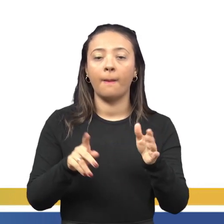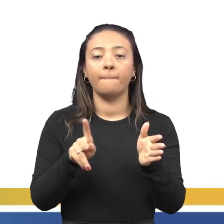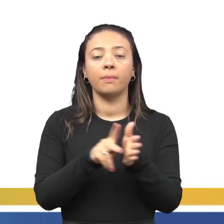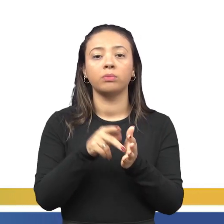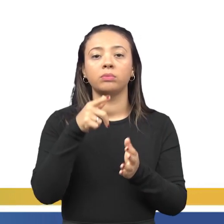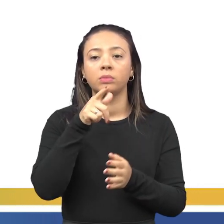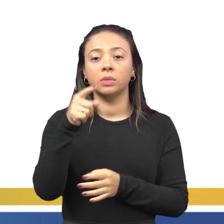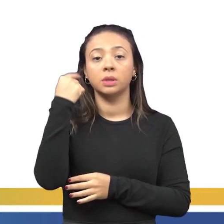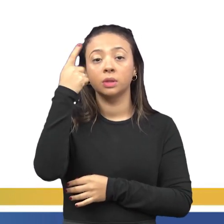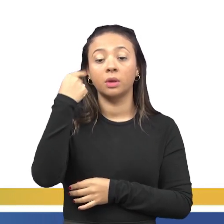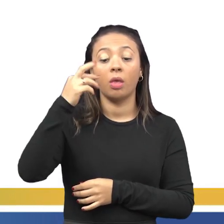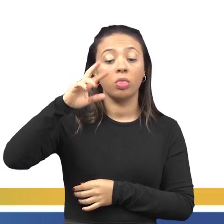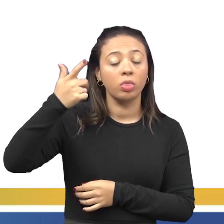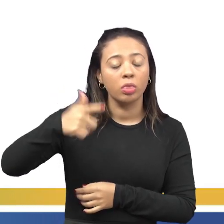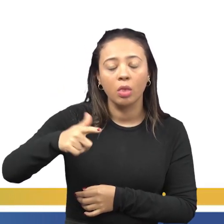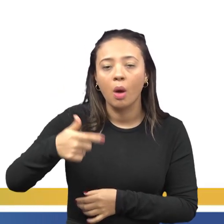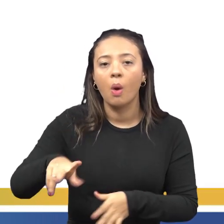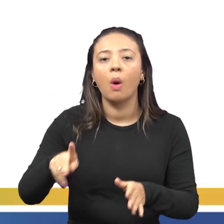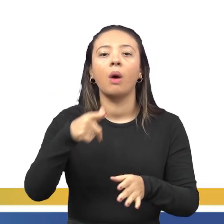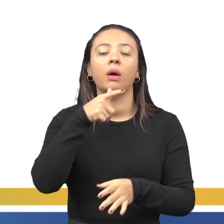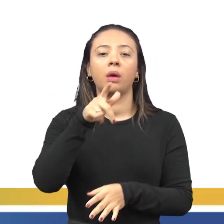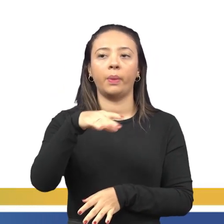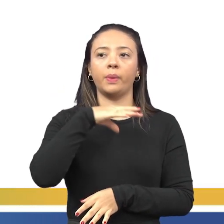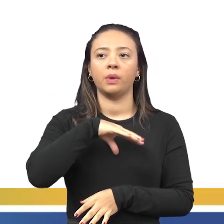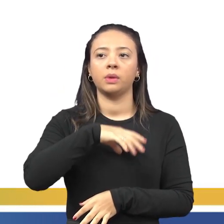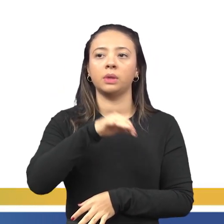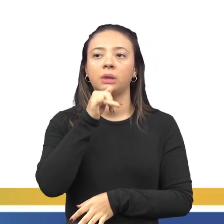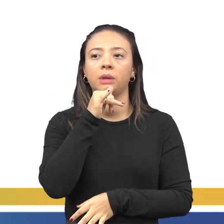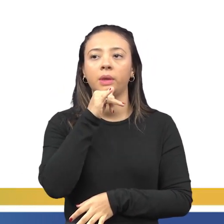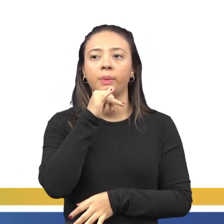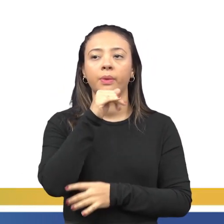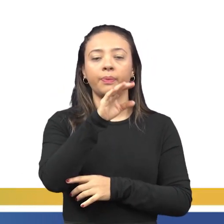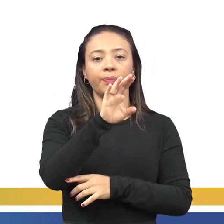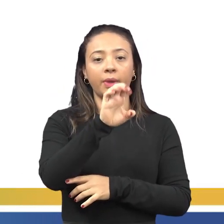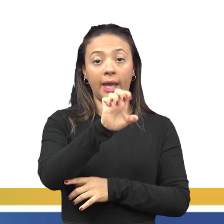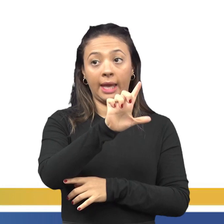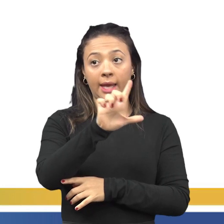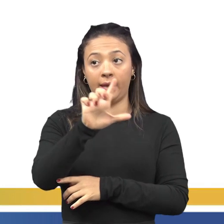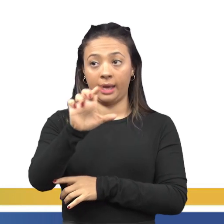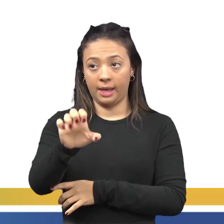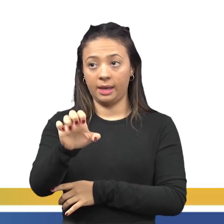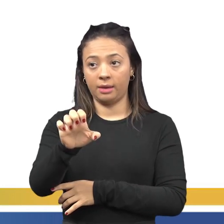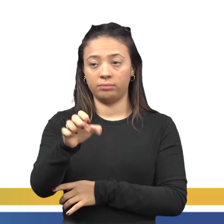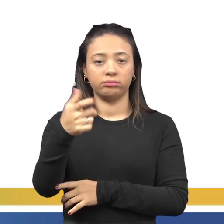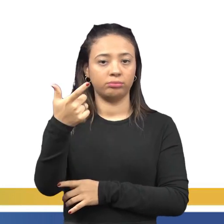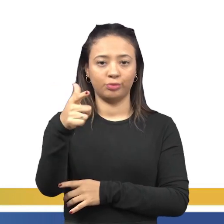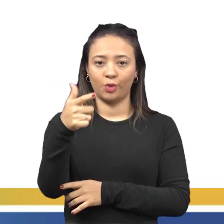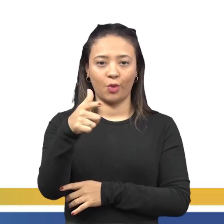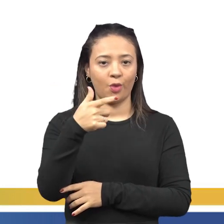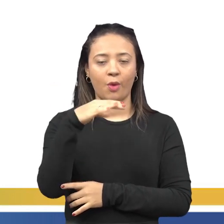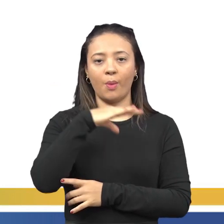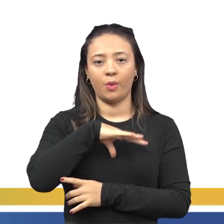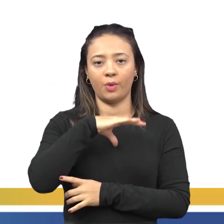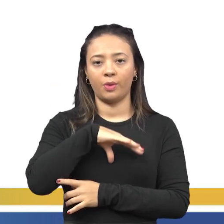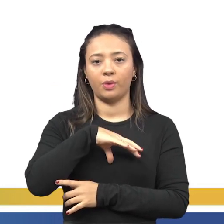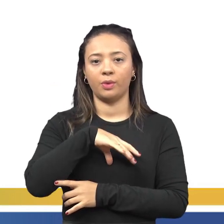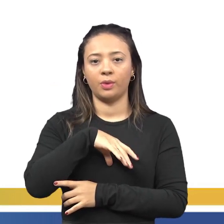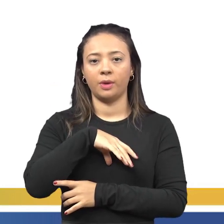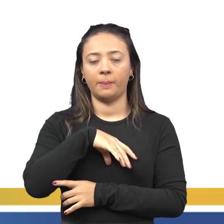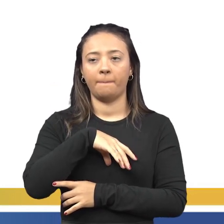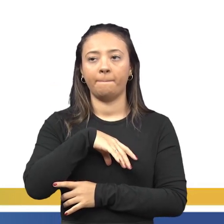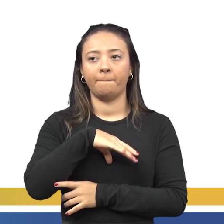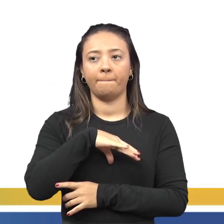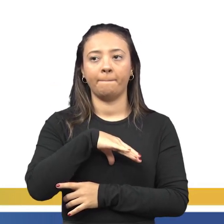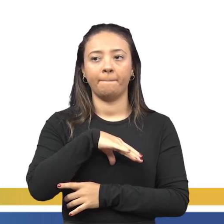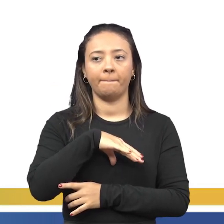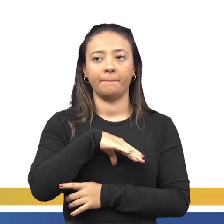não existem em português, ó. Como vimos, L, certo? Que é um dígrafo, não existe em português, mas o som dele existe, certo? A gente vê